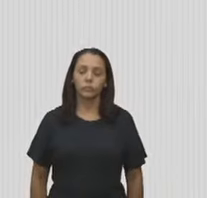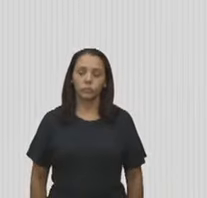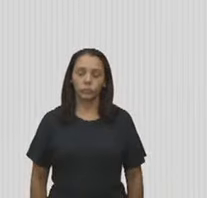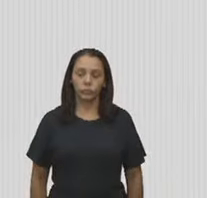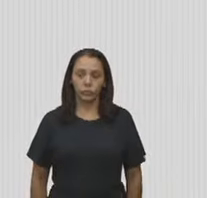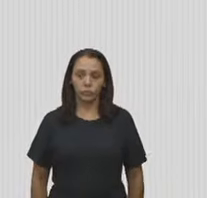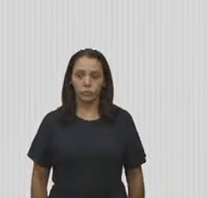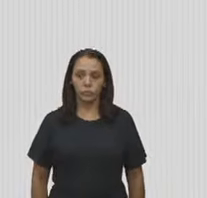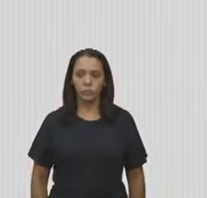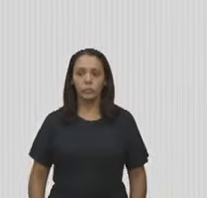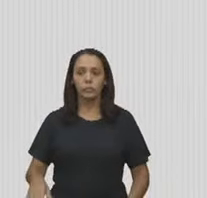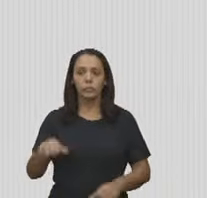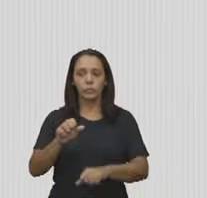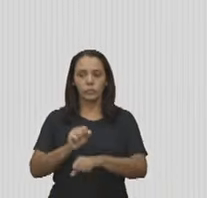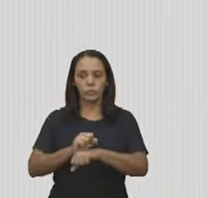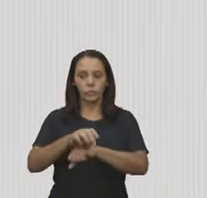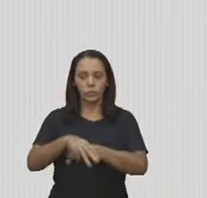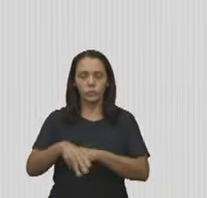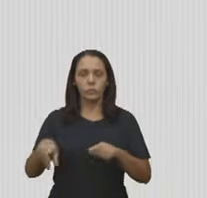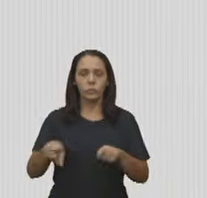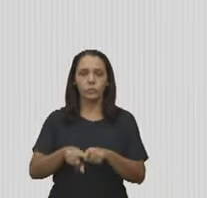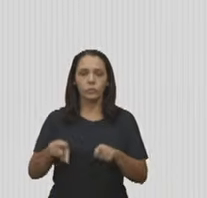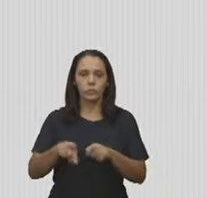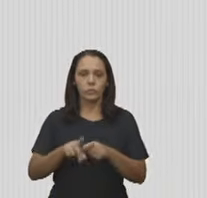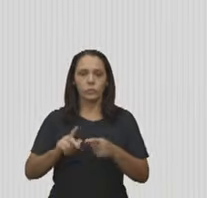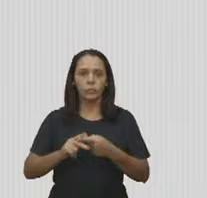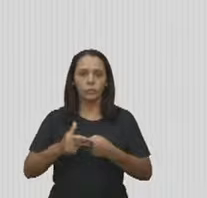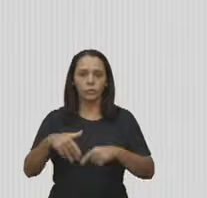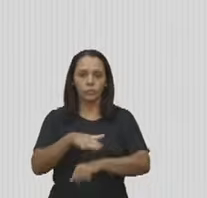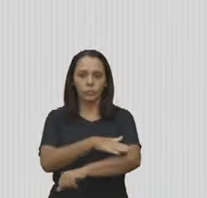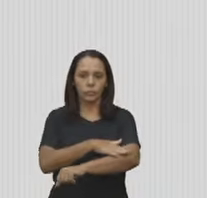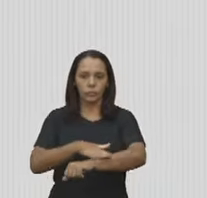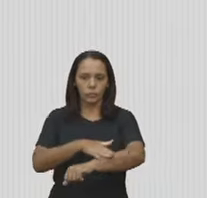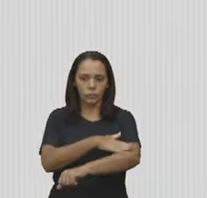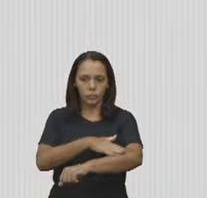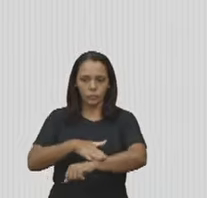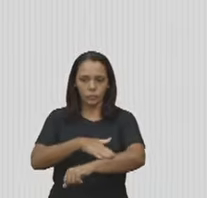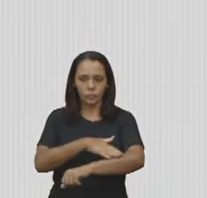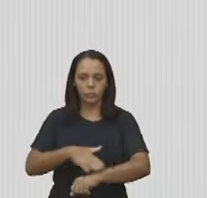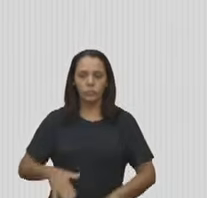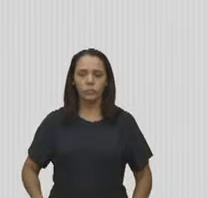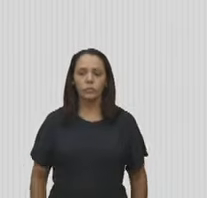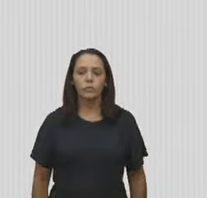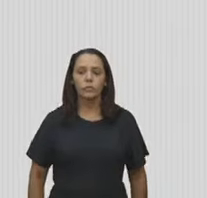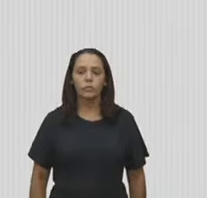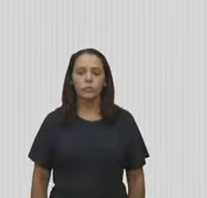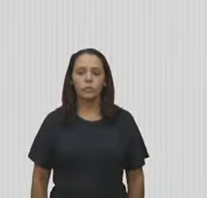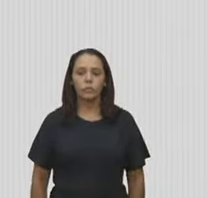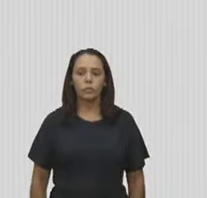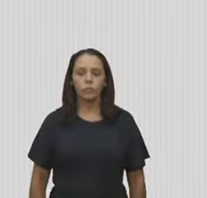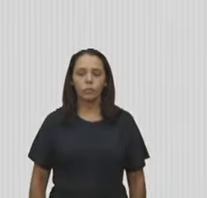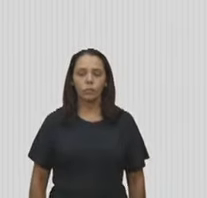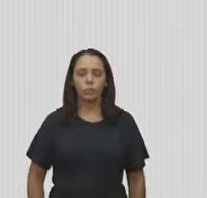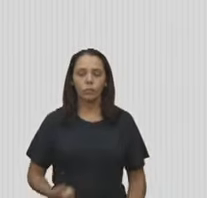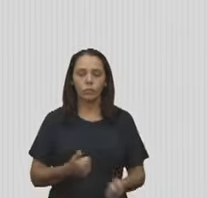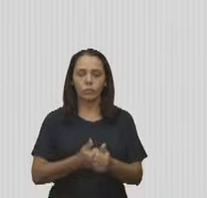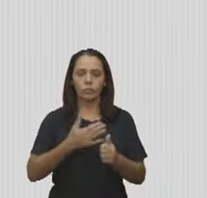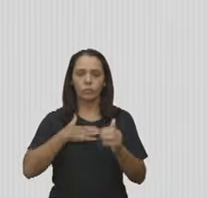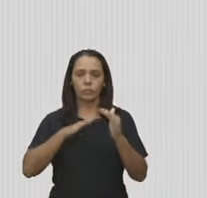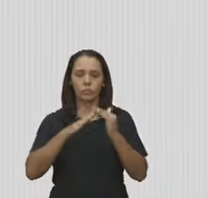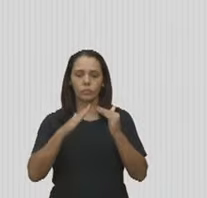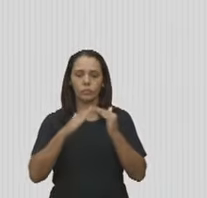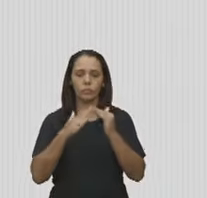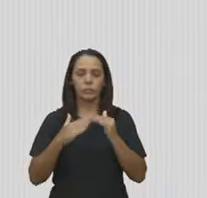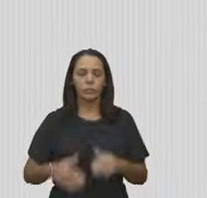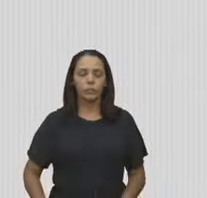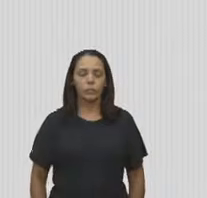Jardim Santa Maria, também reparo na calçada na Ponte Mário Covas, no sentido ali da Avenida Malek Assad, próximo da minha casa.